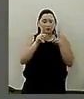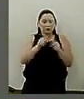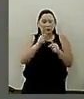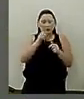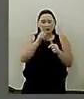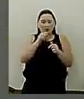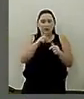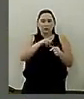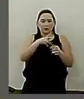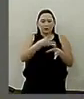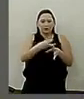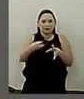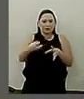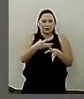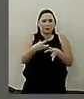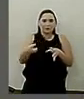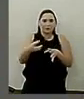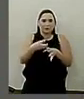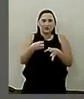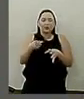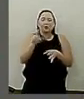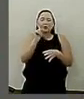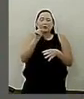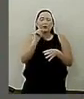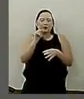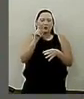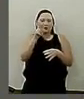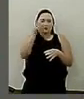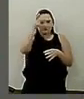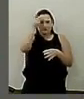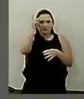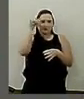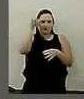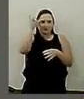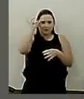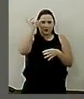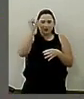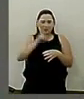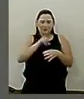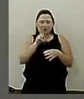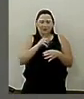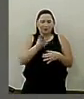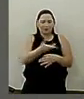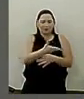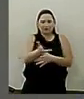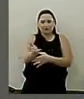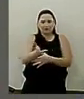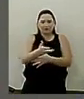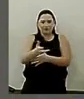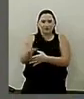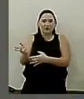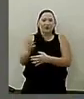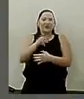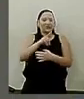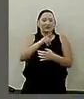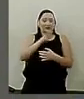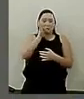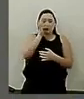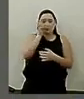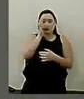foi drenada para a irrigação das fazendas que existem no norte da Palestina. No entanto, o Mar da